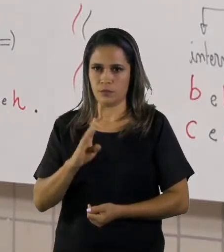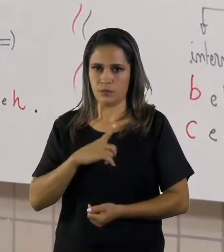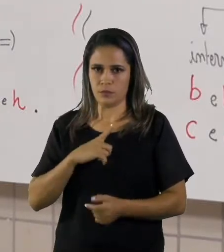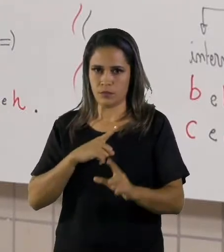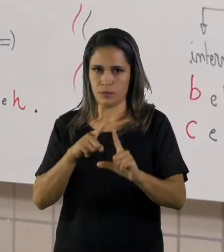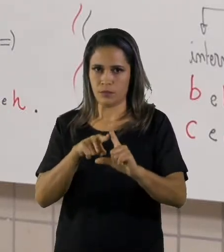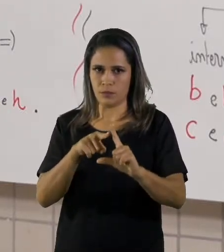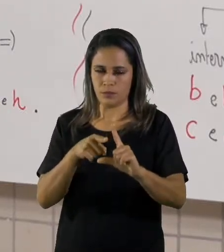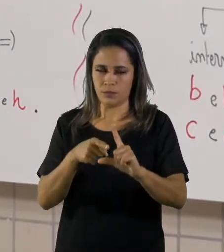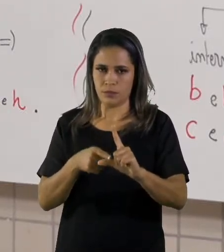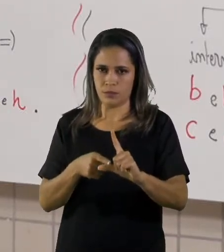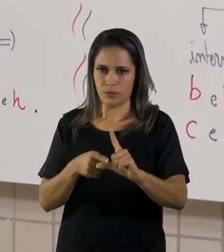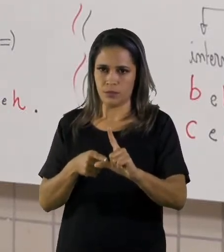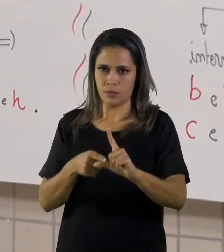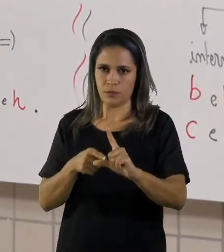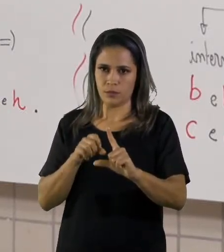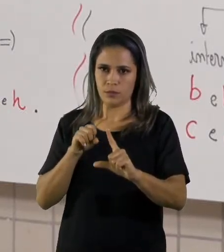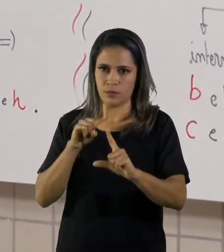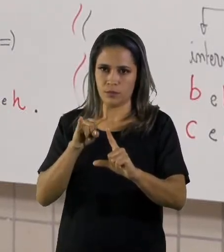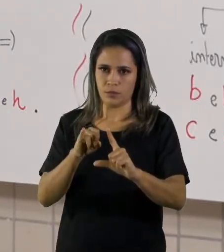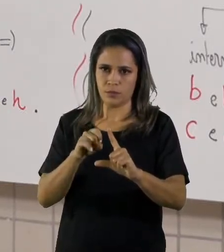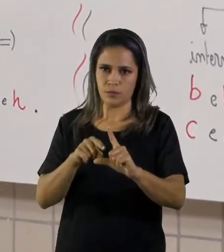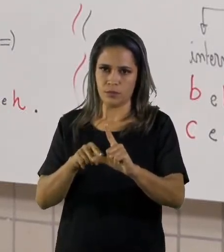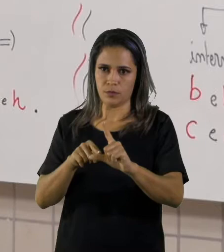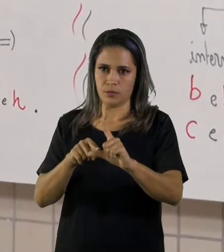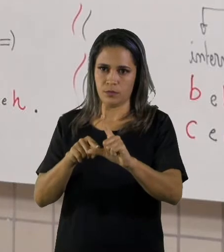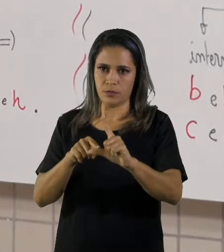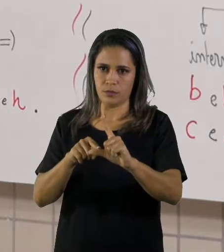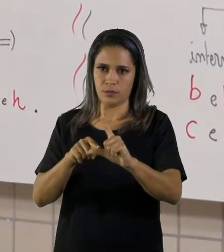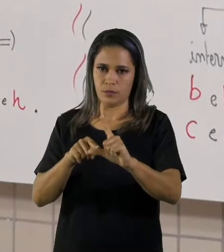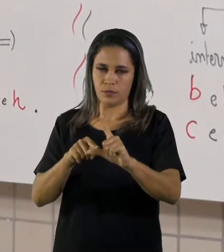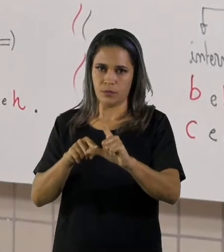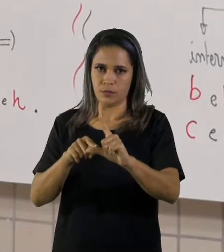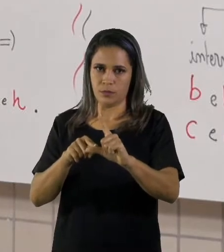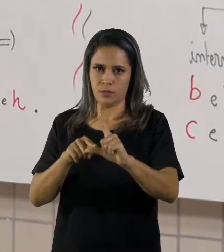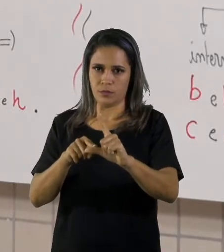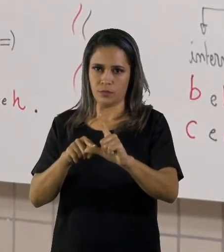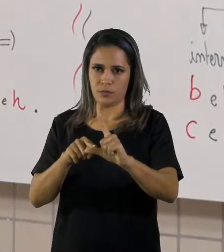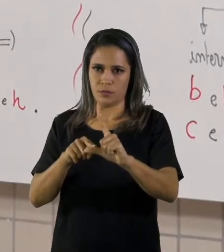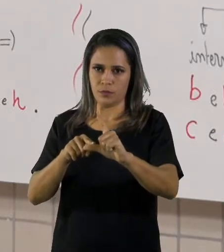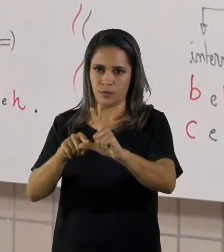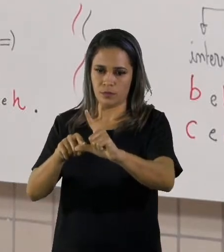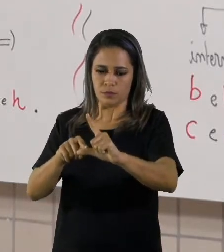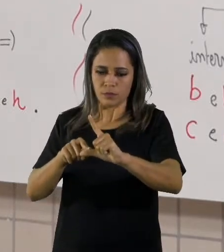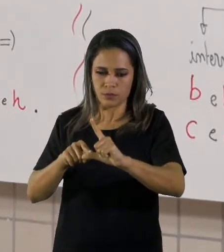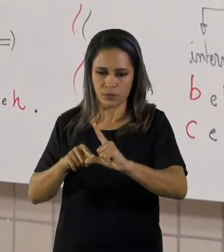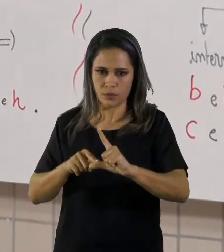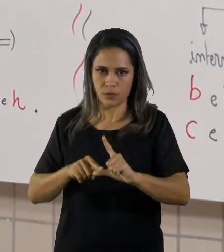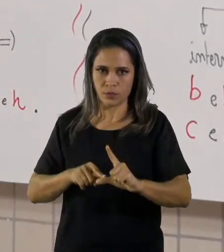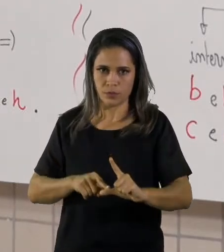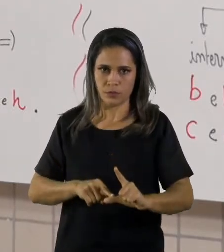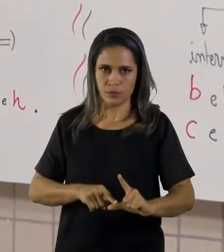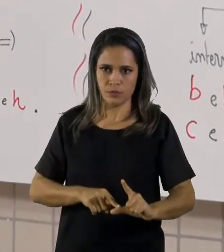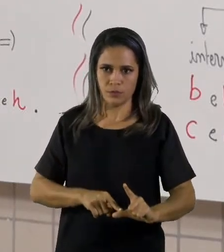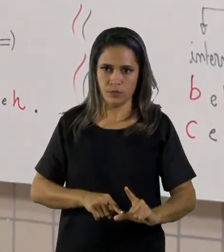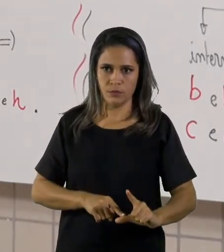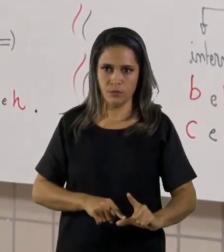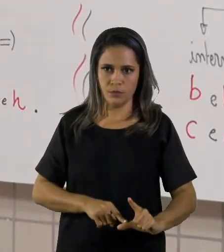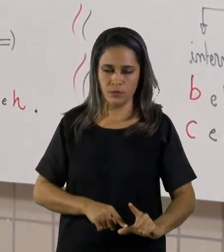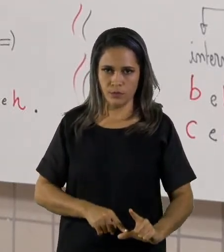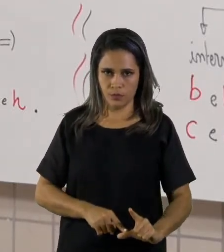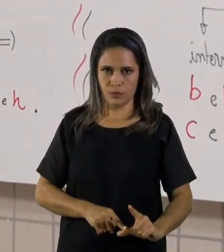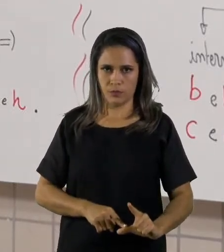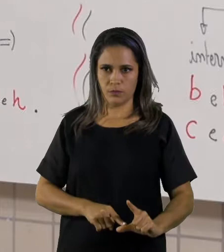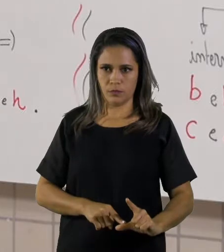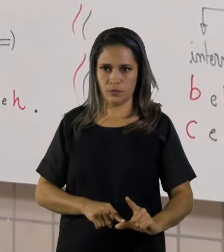Se eu novamente empurrasse a reta R para cima da reta S, haveria esse